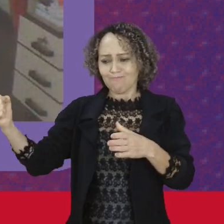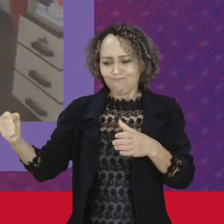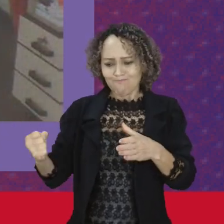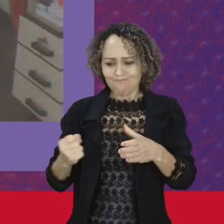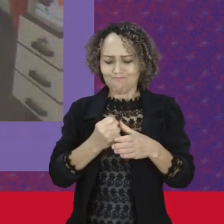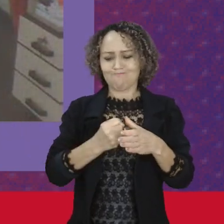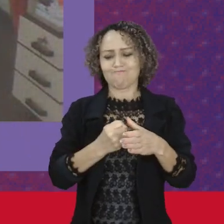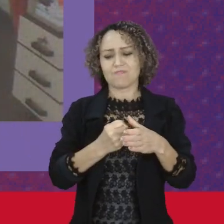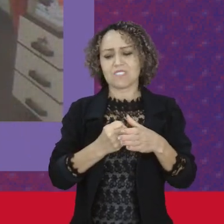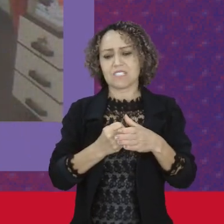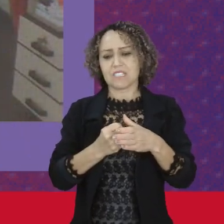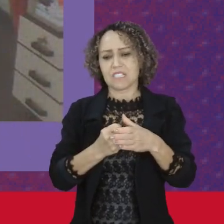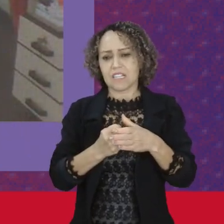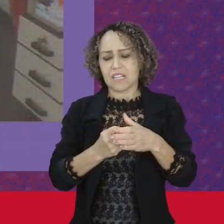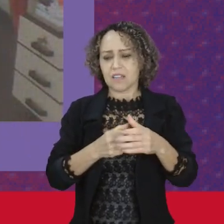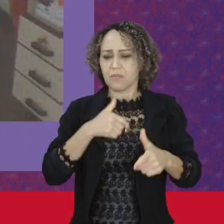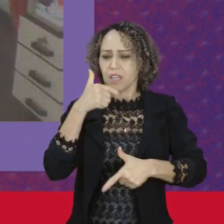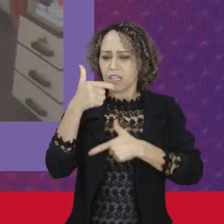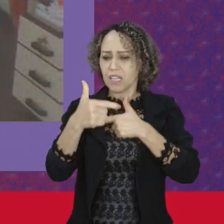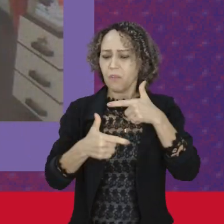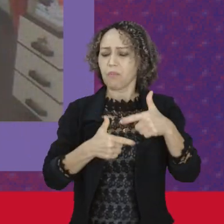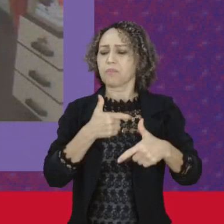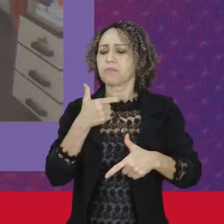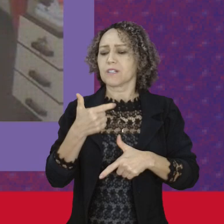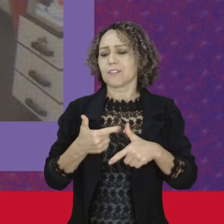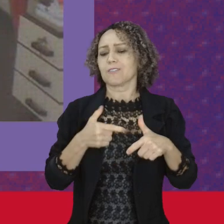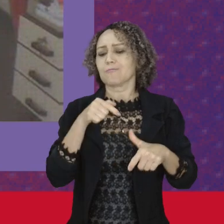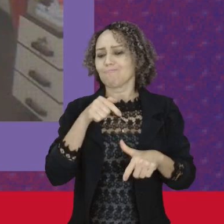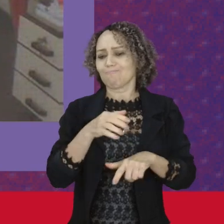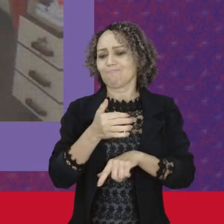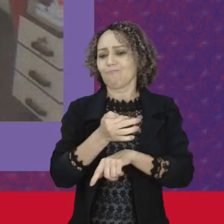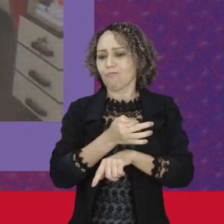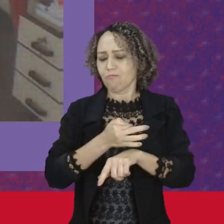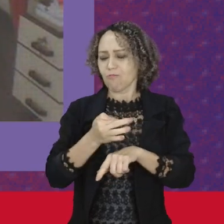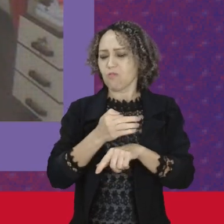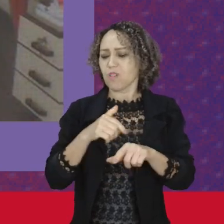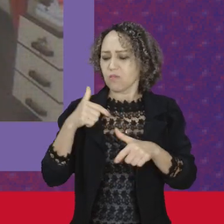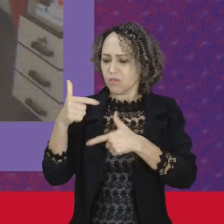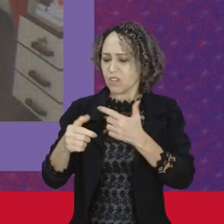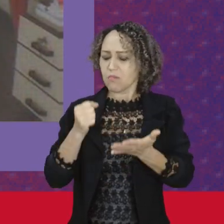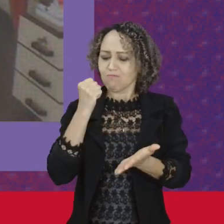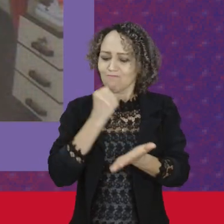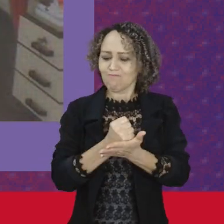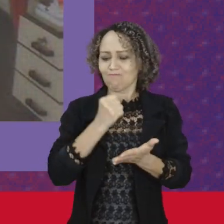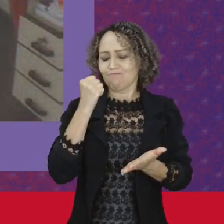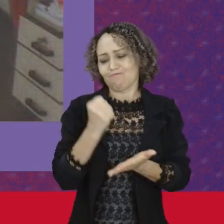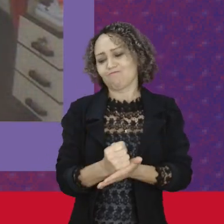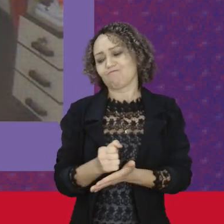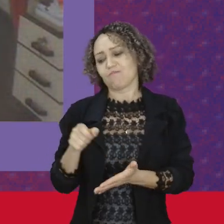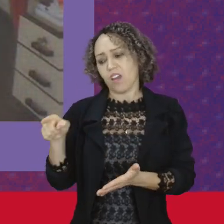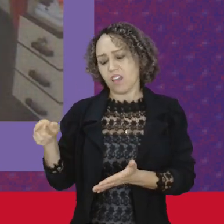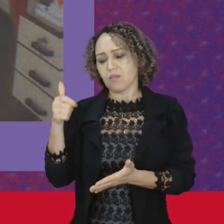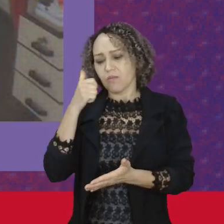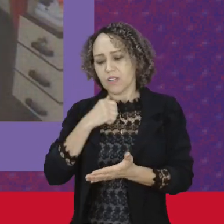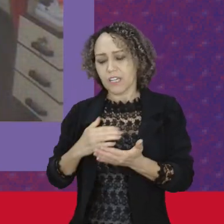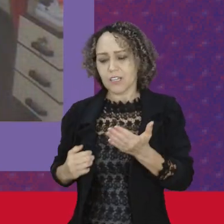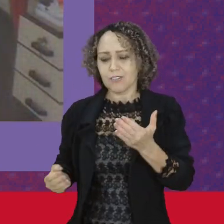né? Elas vêm do campo, vão ter que entrar no trabalho das indústrias. Isso